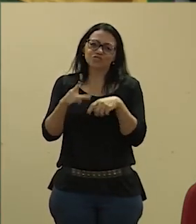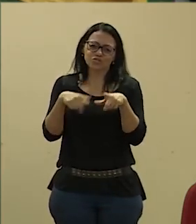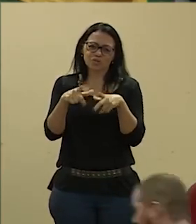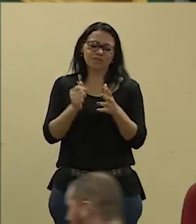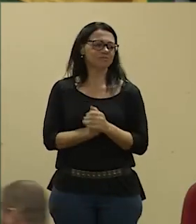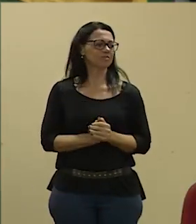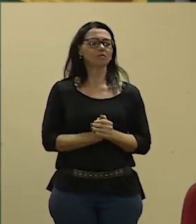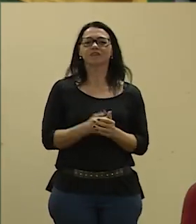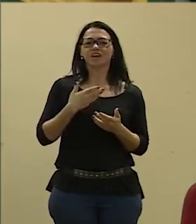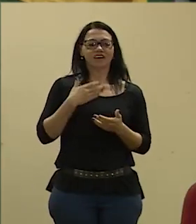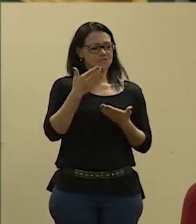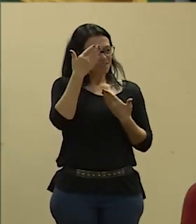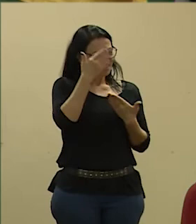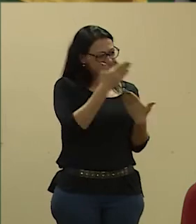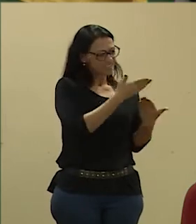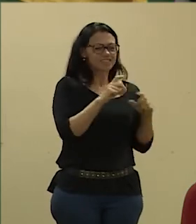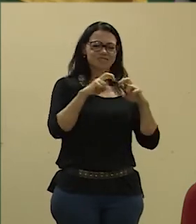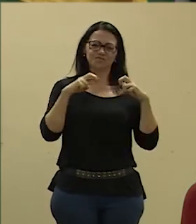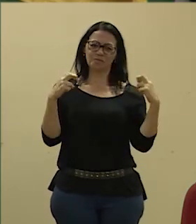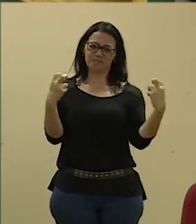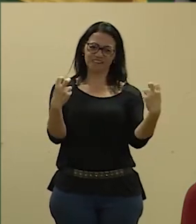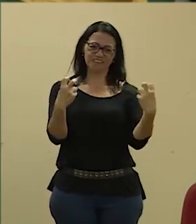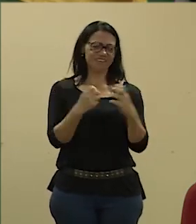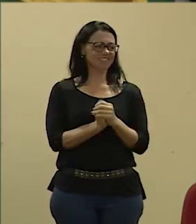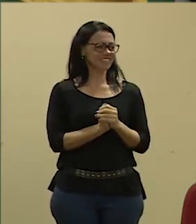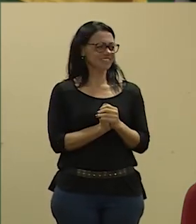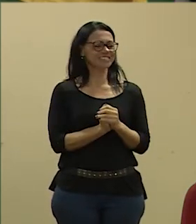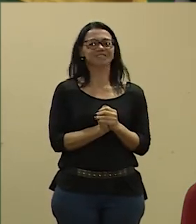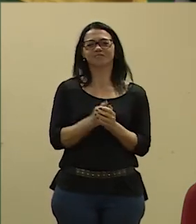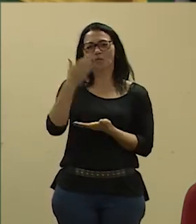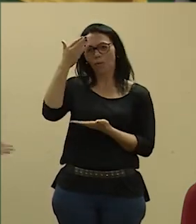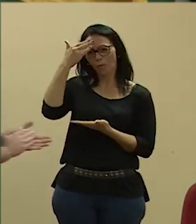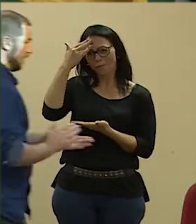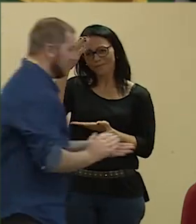aos colegas de mesa como organizadora obrigado